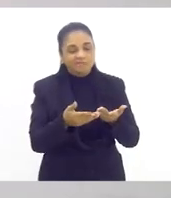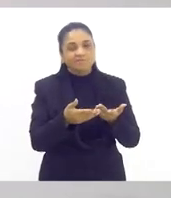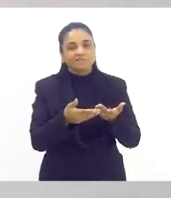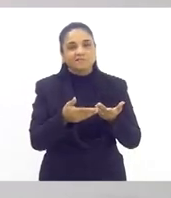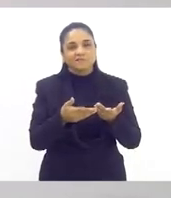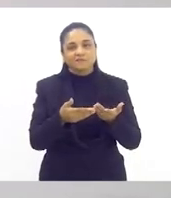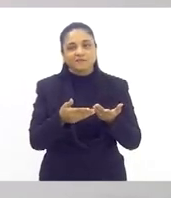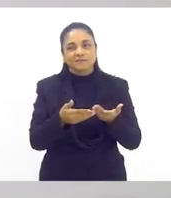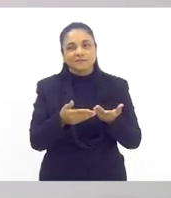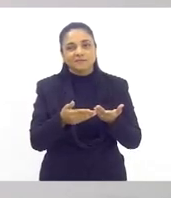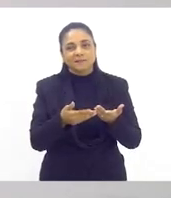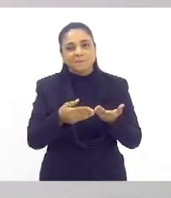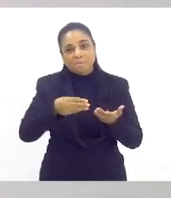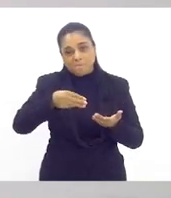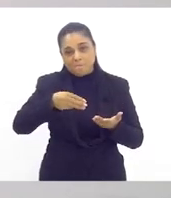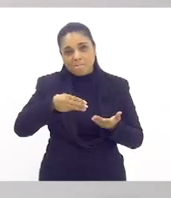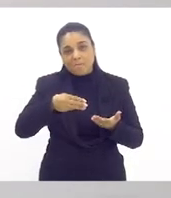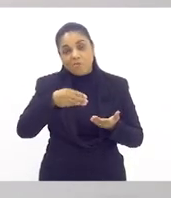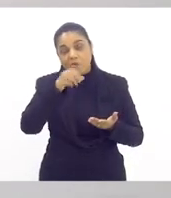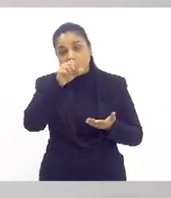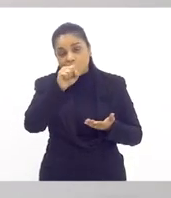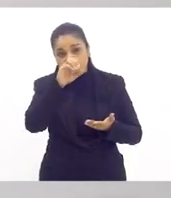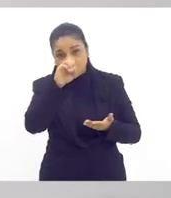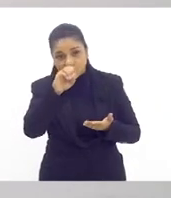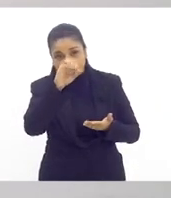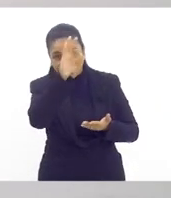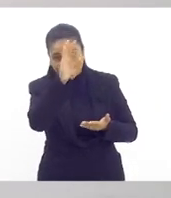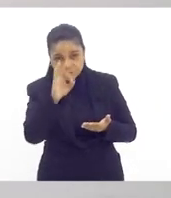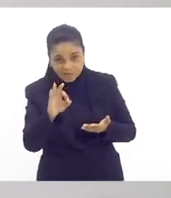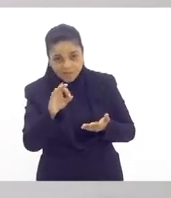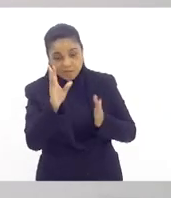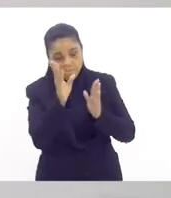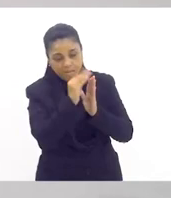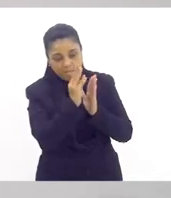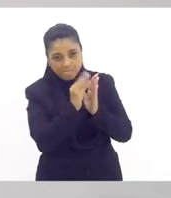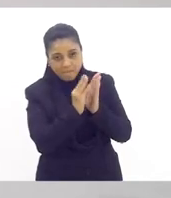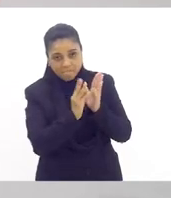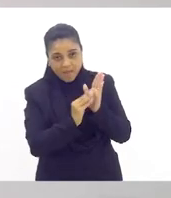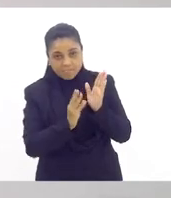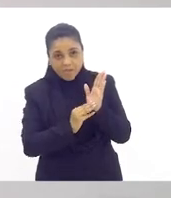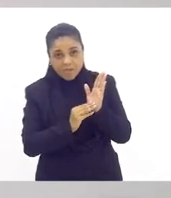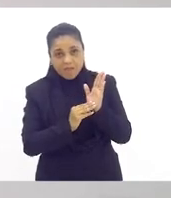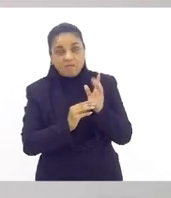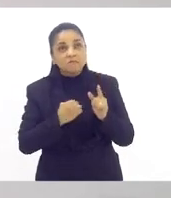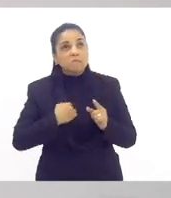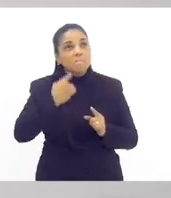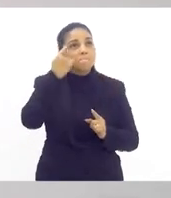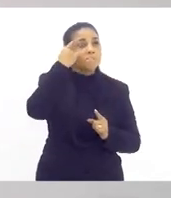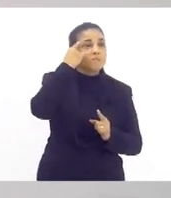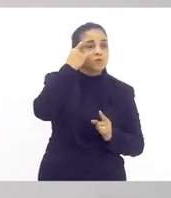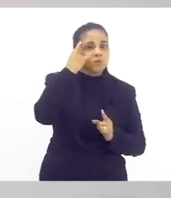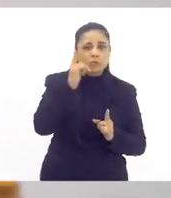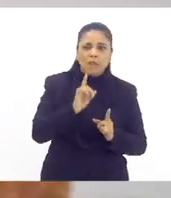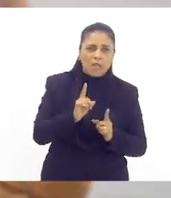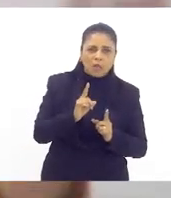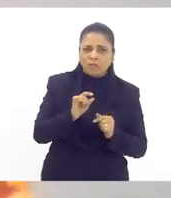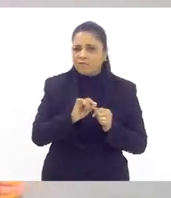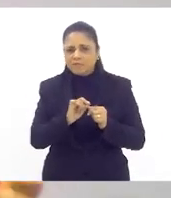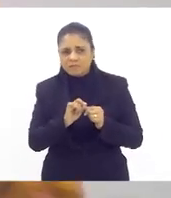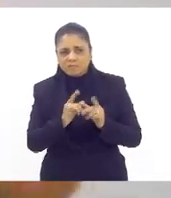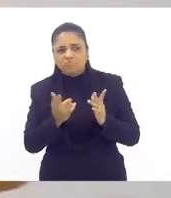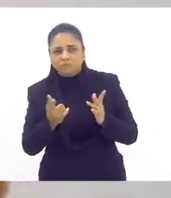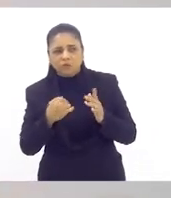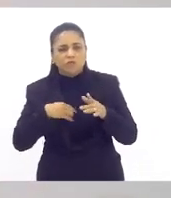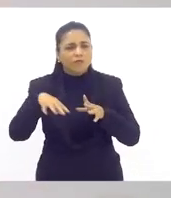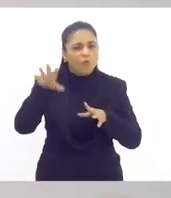é 80% que tá posto é exatamente aquilo que a gente não pensou que a gente iria fazer porque a gente foi